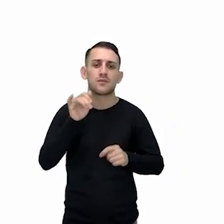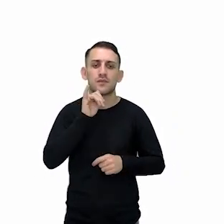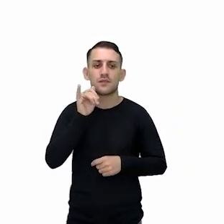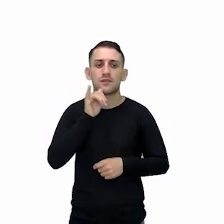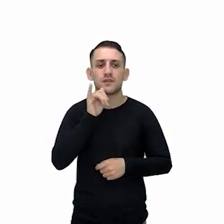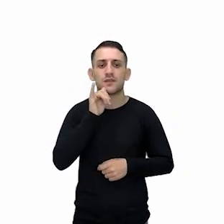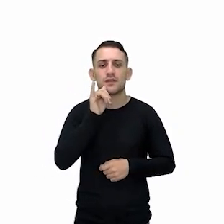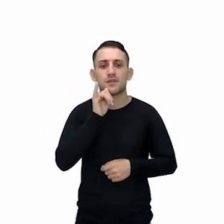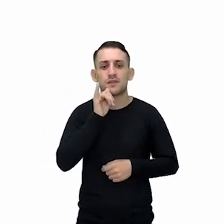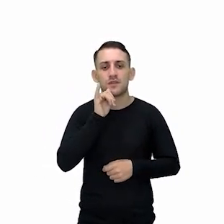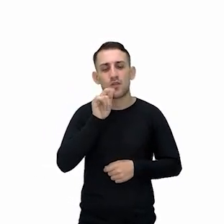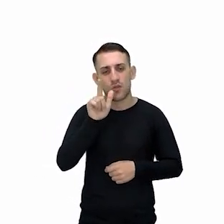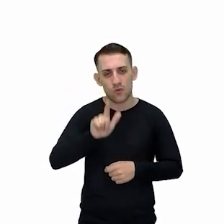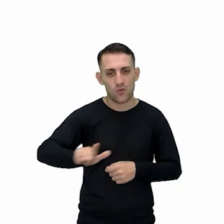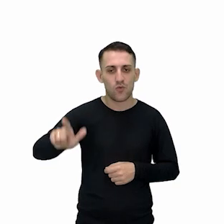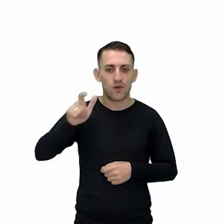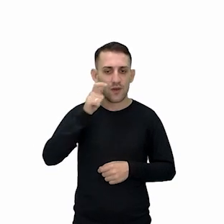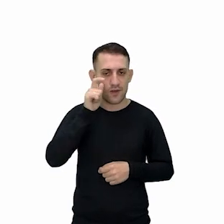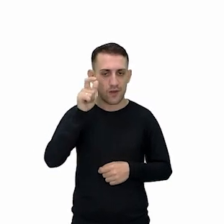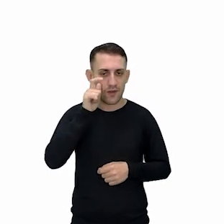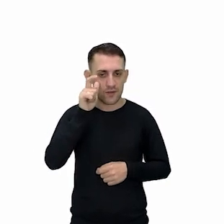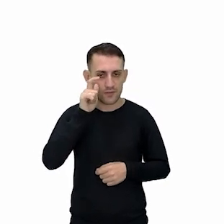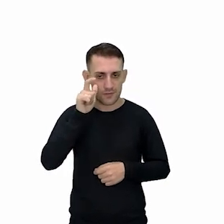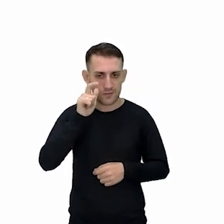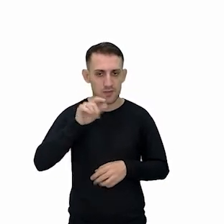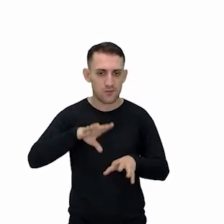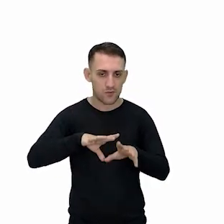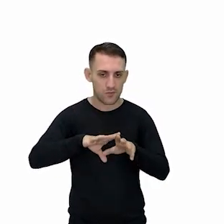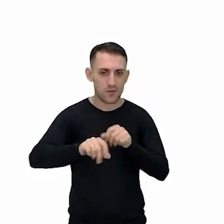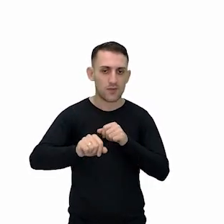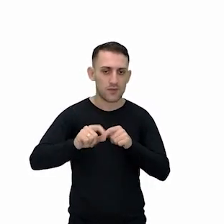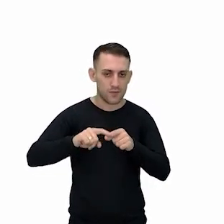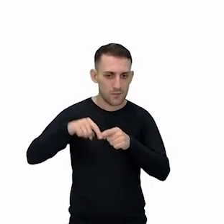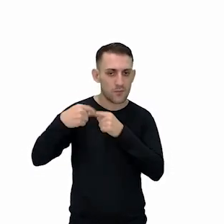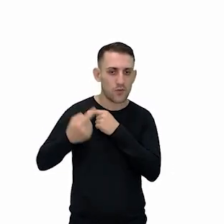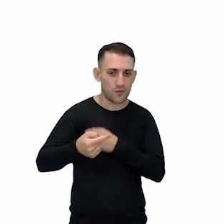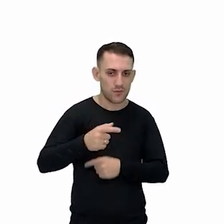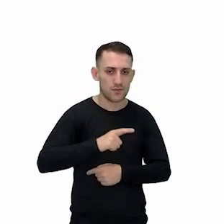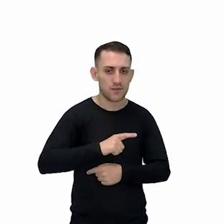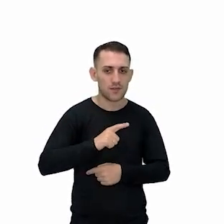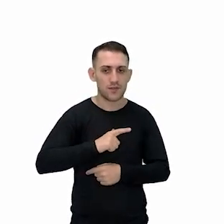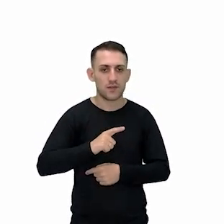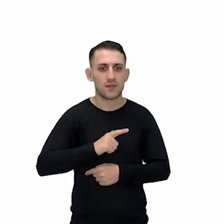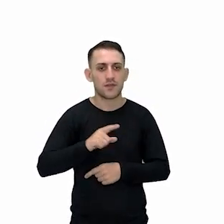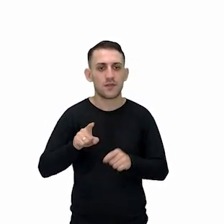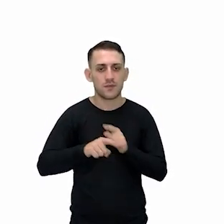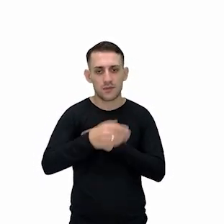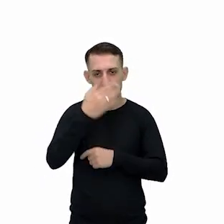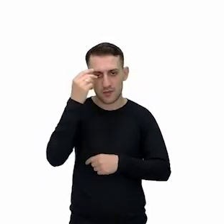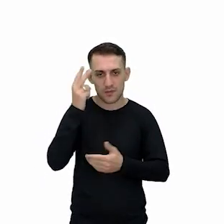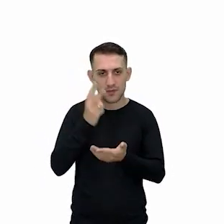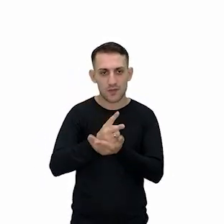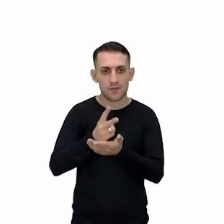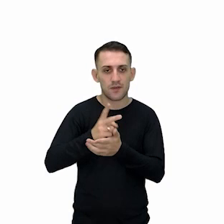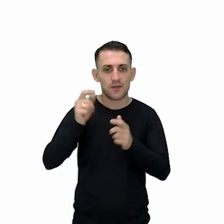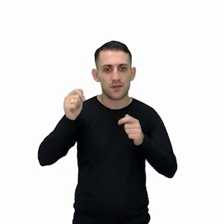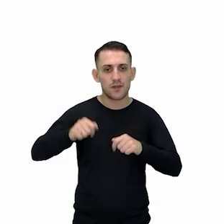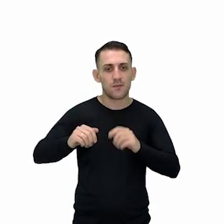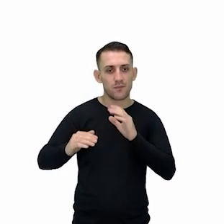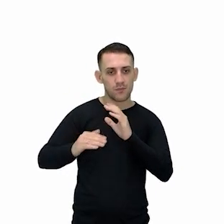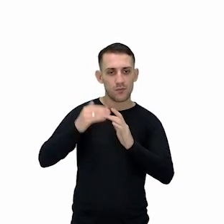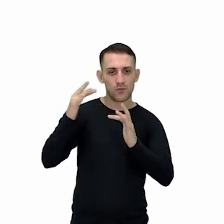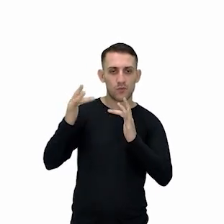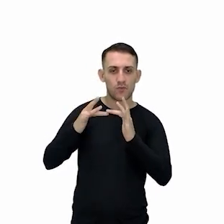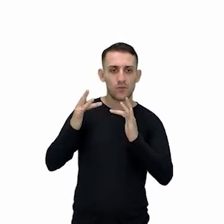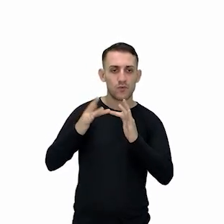será claro, de assistir às nossas formações, uma próxima formação, e também não se esqueça que sempre poderá entrar em contato